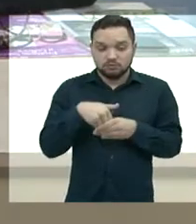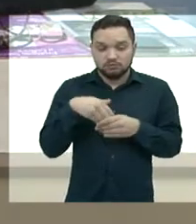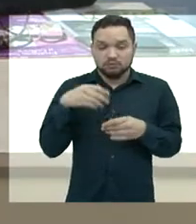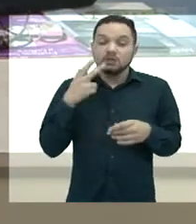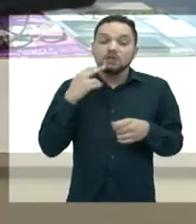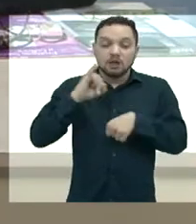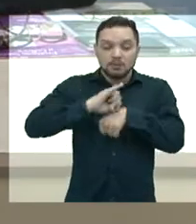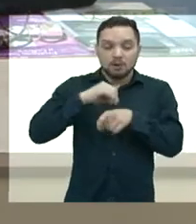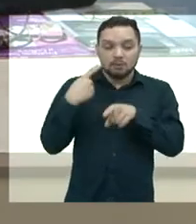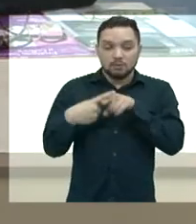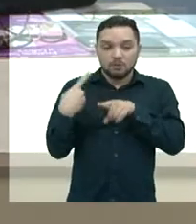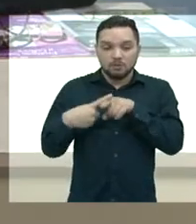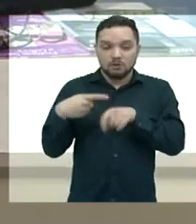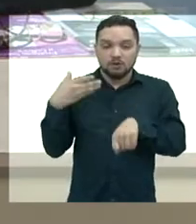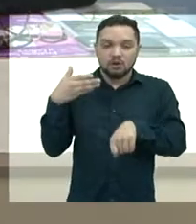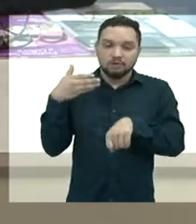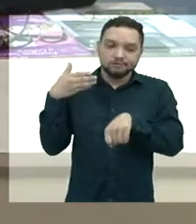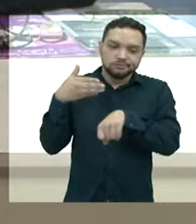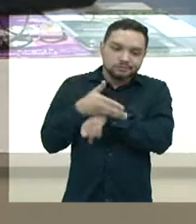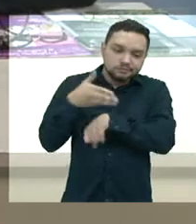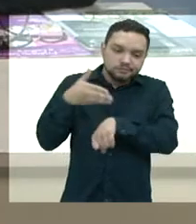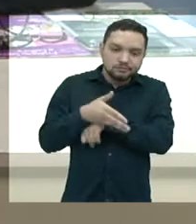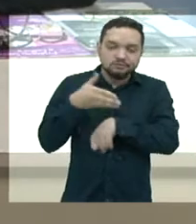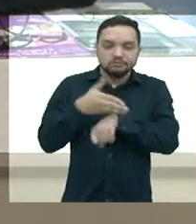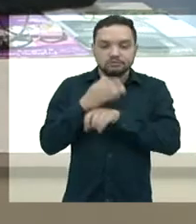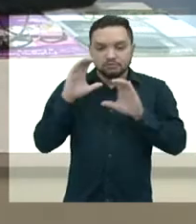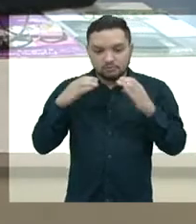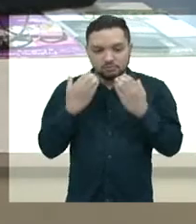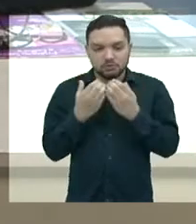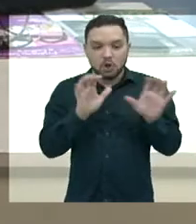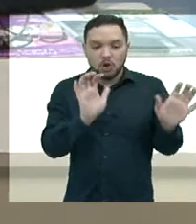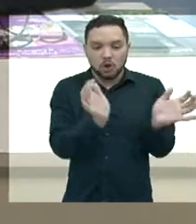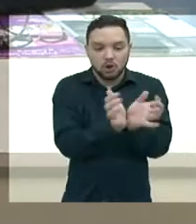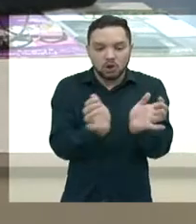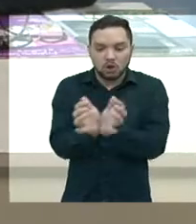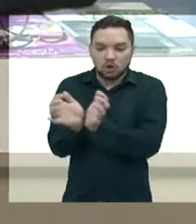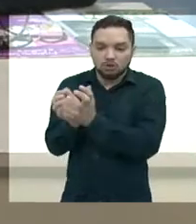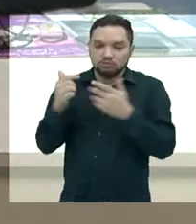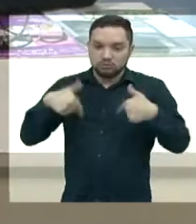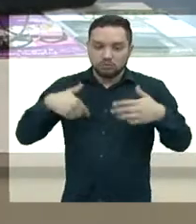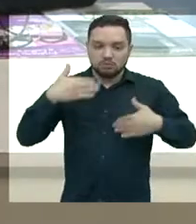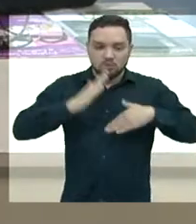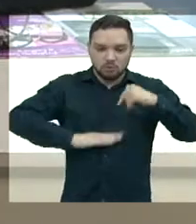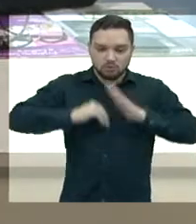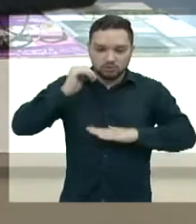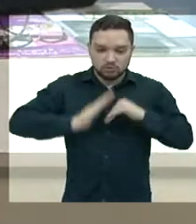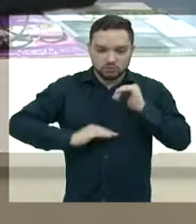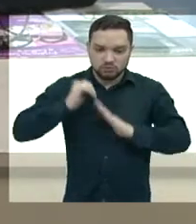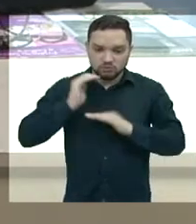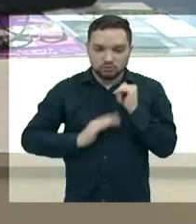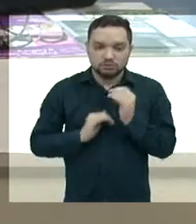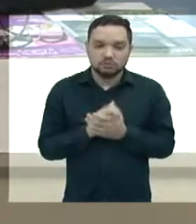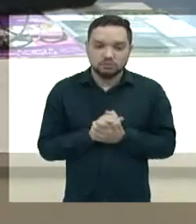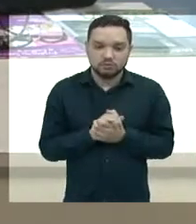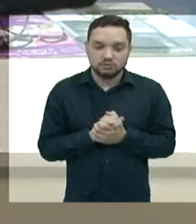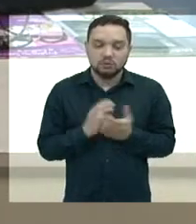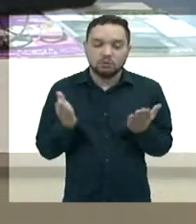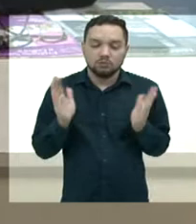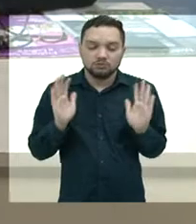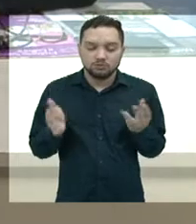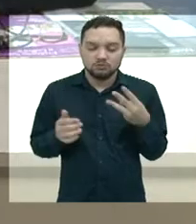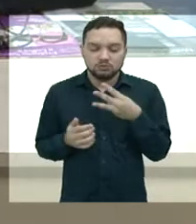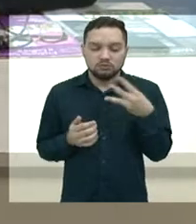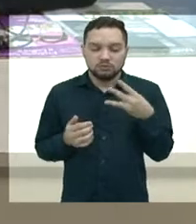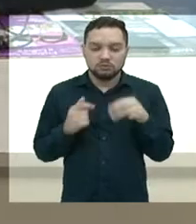do envolvimento com as comunidades, com as classes profissionais, e hoje está no seu 3º mandato